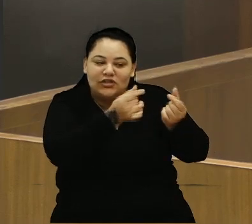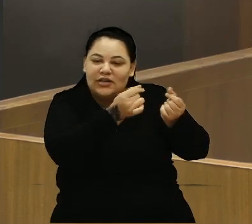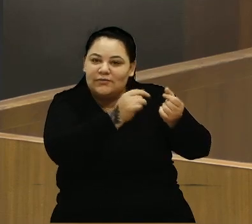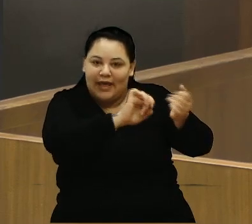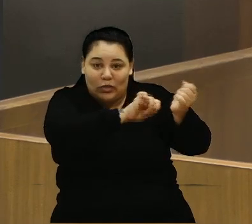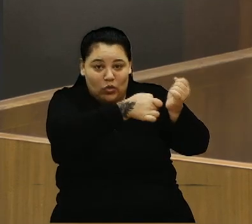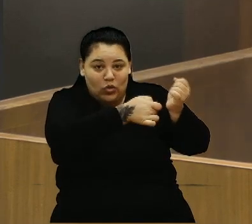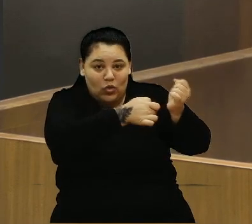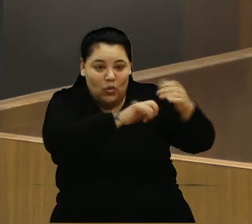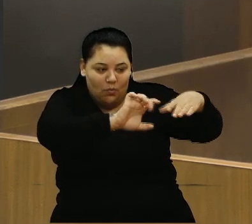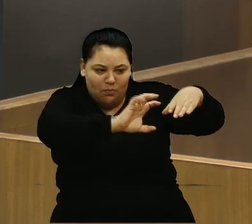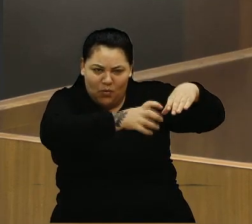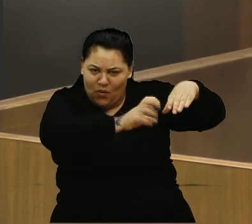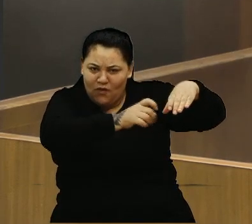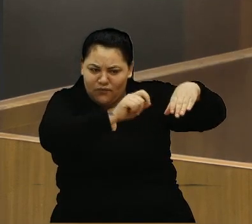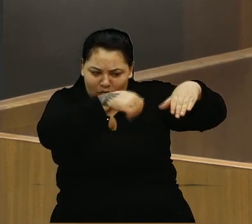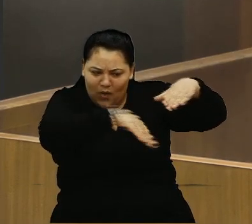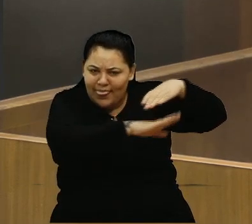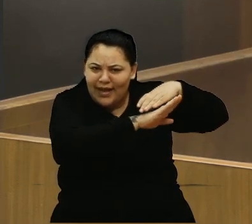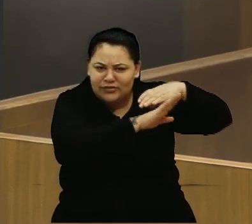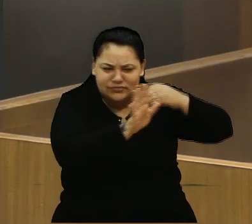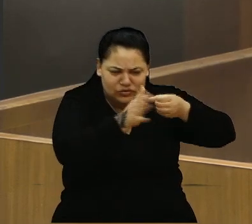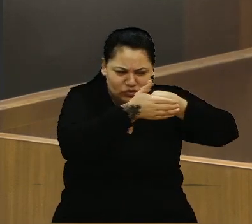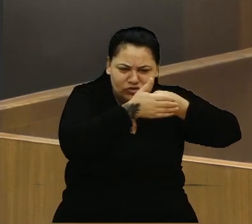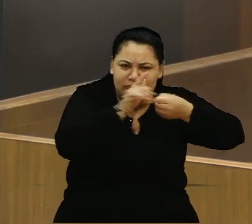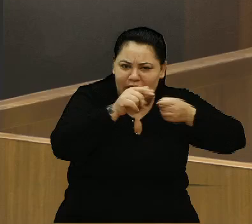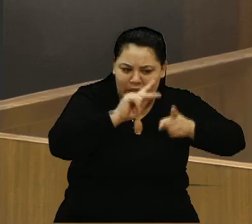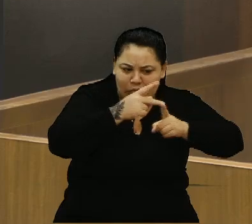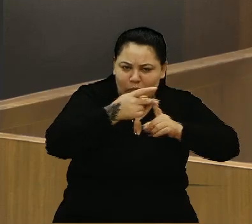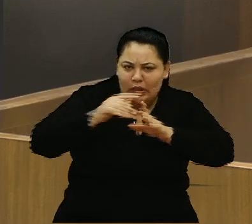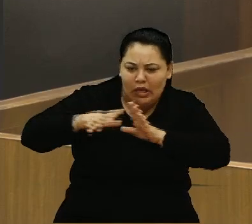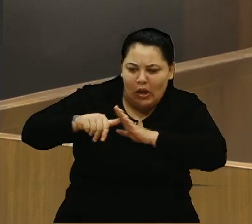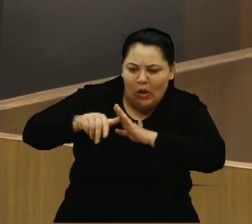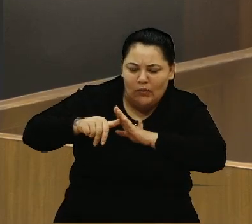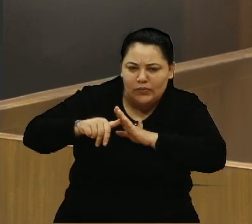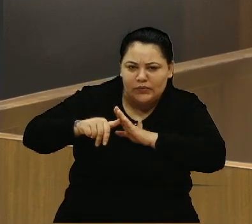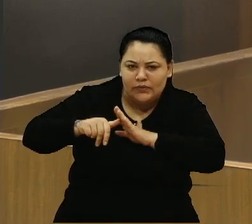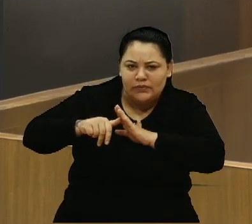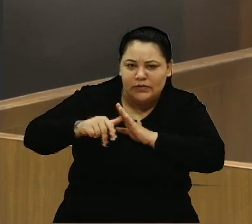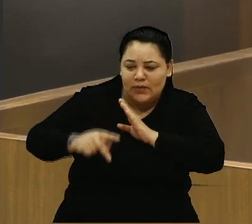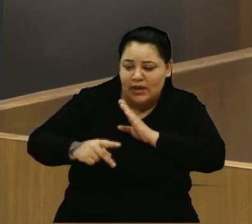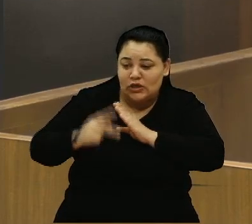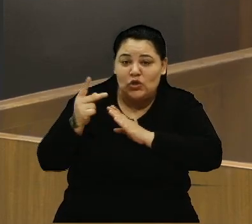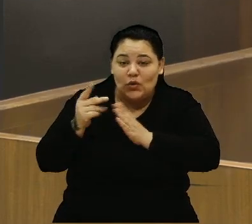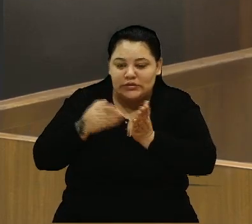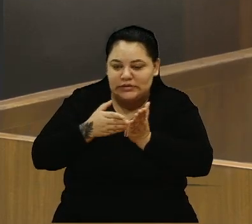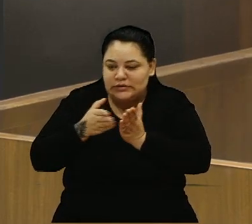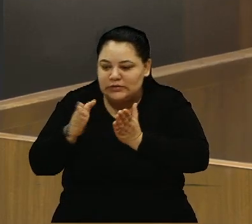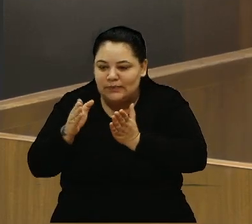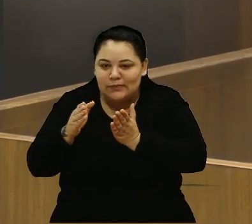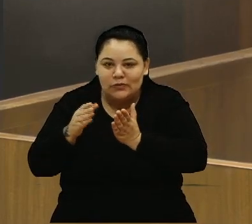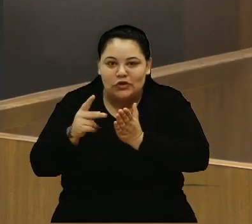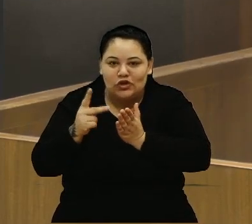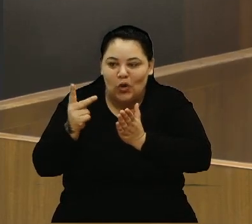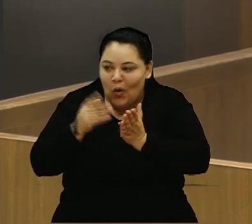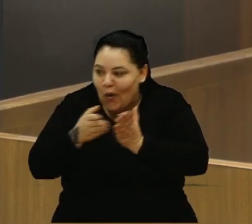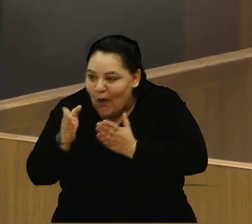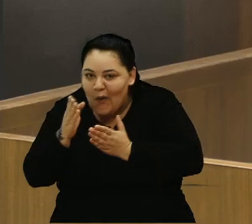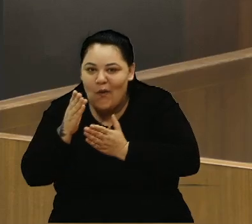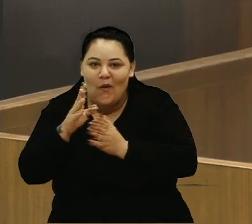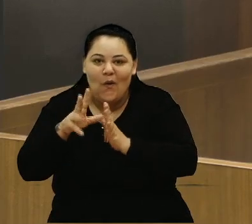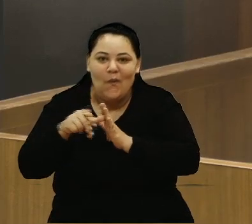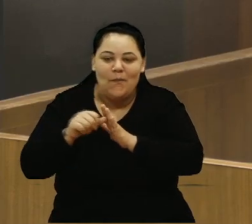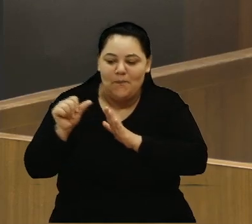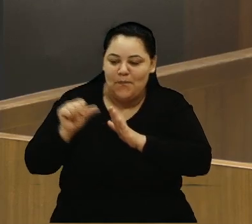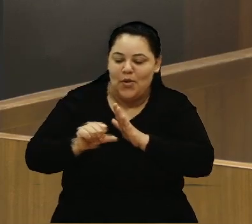cofre. Mas então é duplo roubo. Então é 2 desvios. Piorou mais ainda. Então se era 9